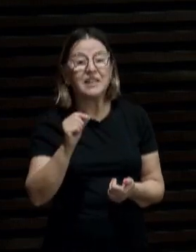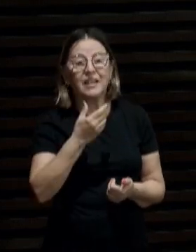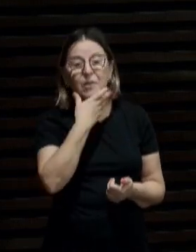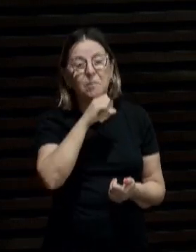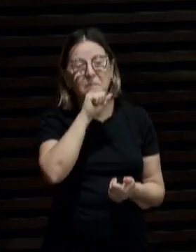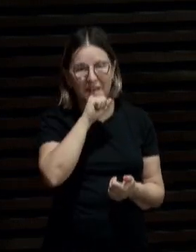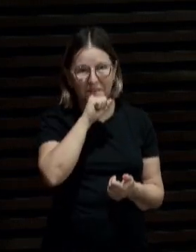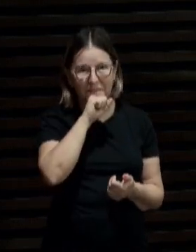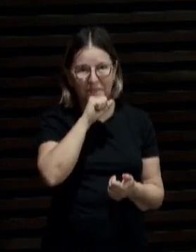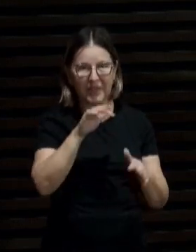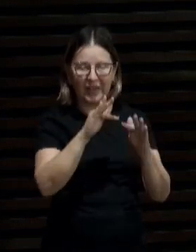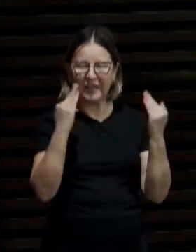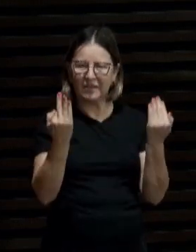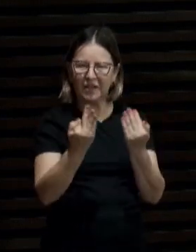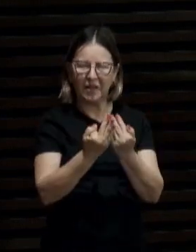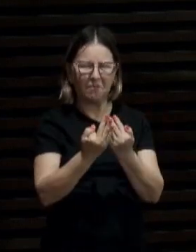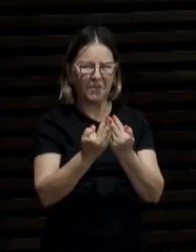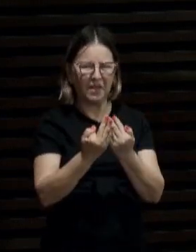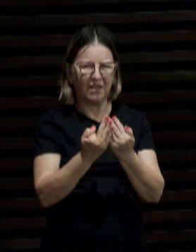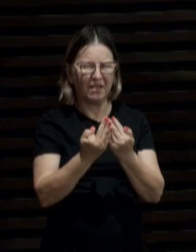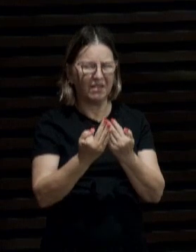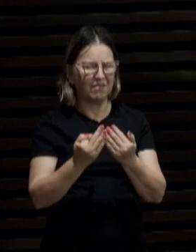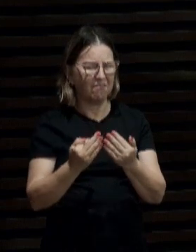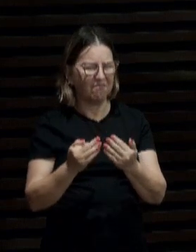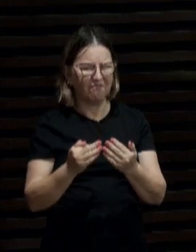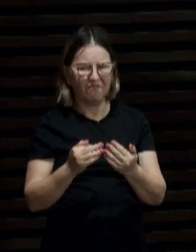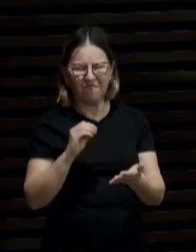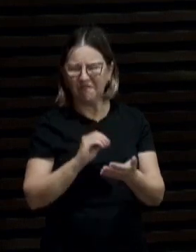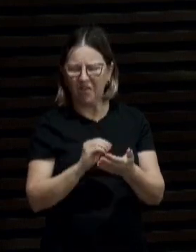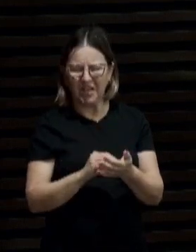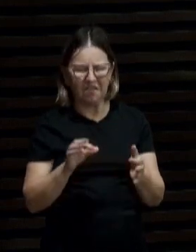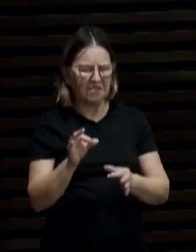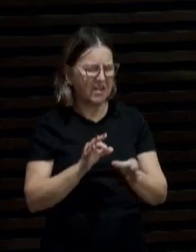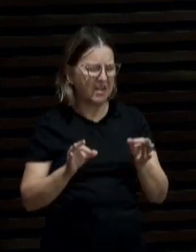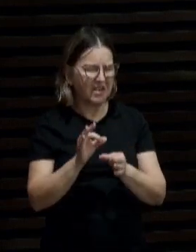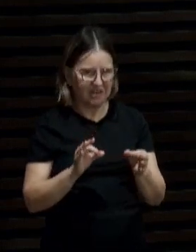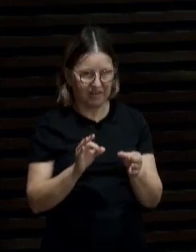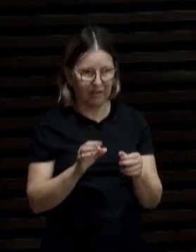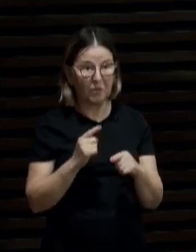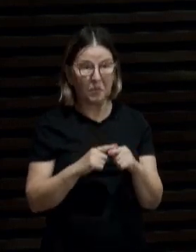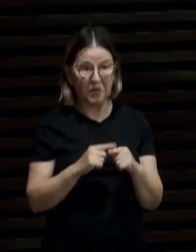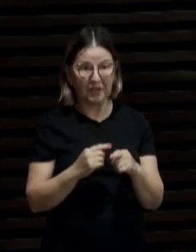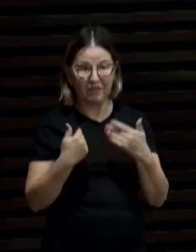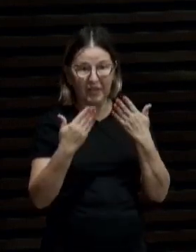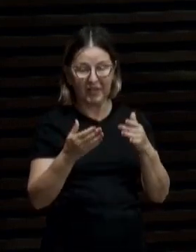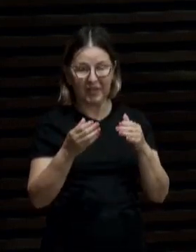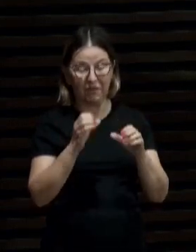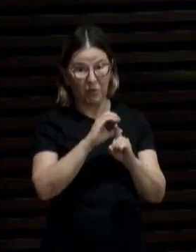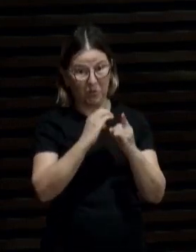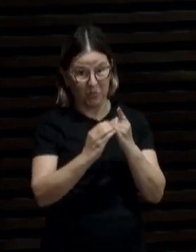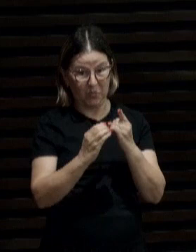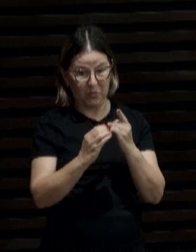famílias elas eram todas desestruturadas, desorganizadas, em função do culto à deusa Diana. Apenas um